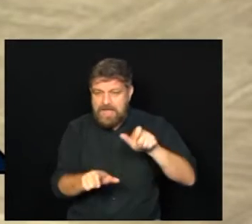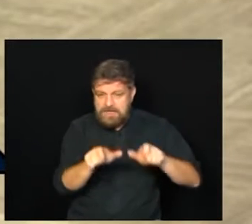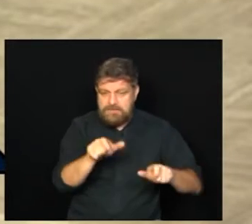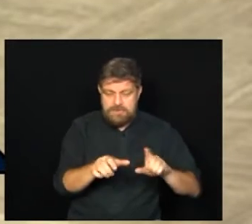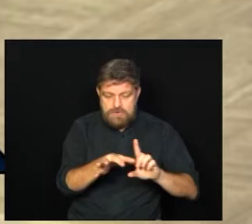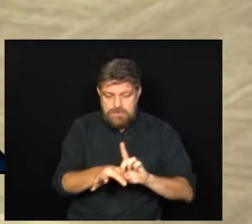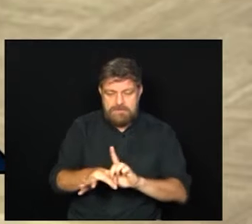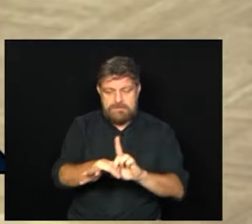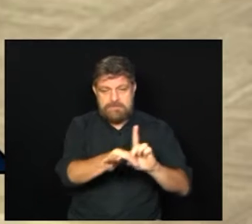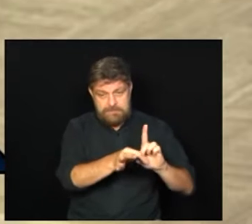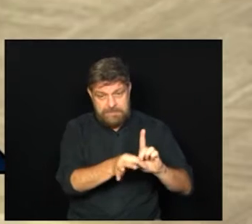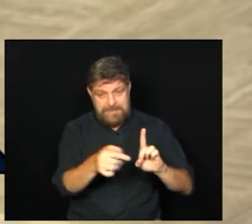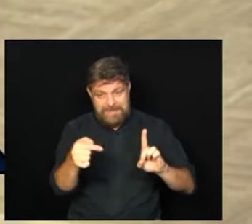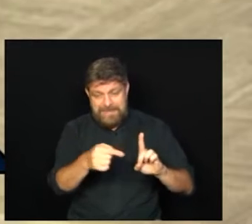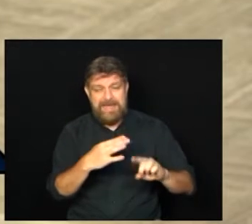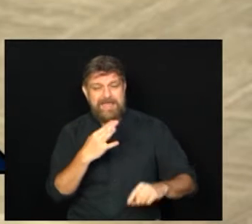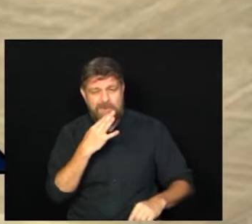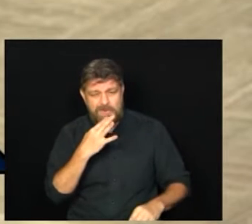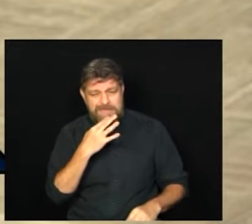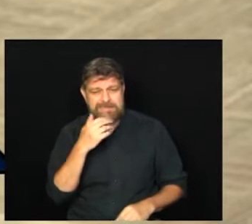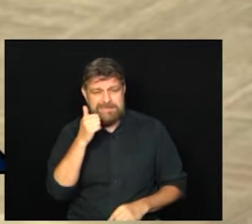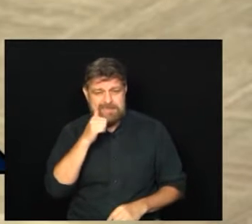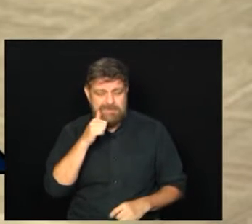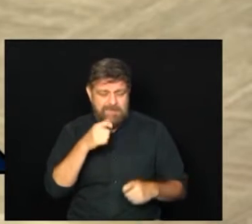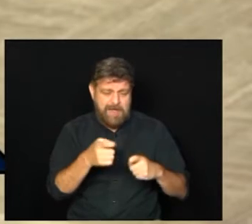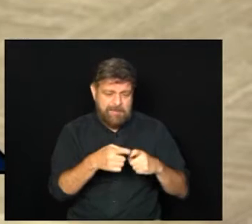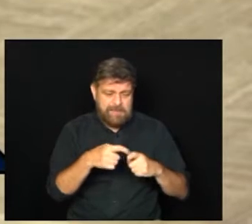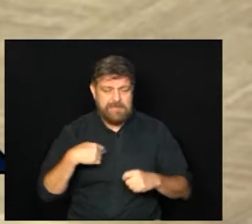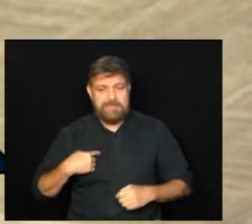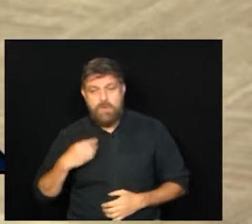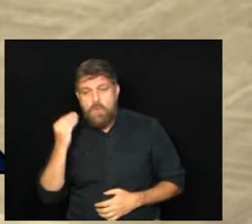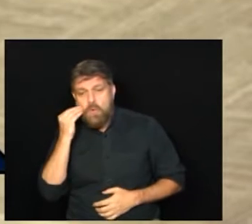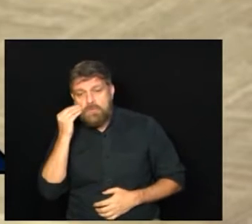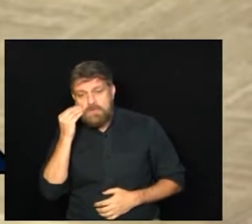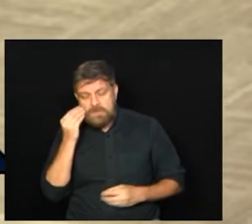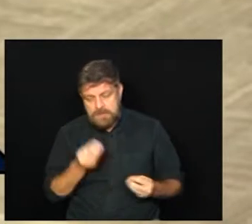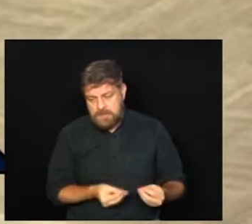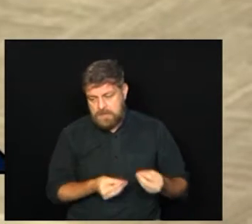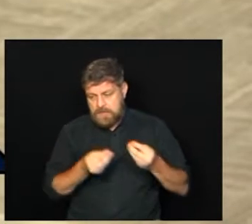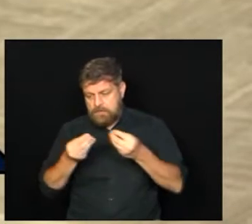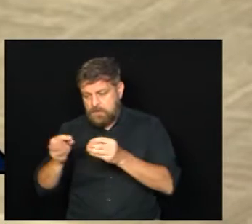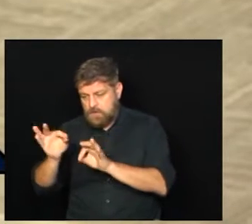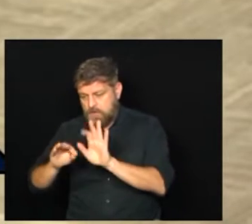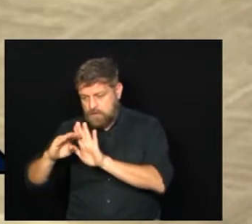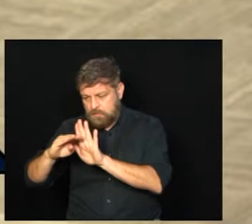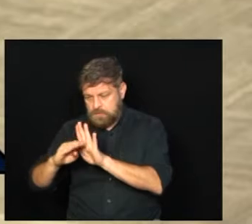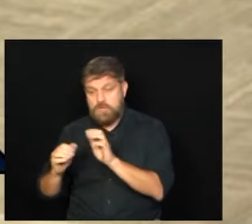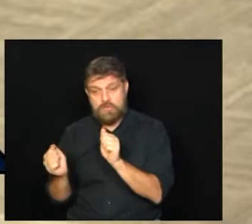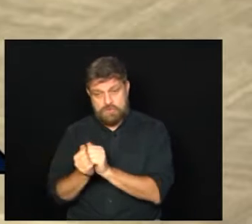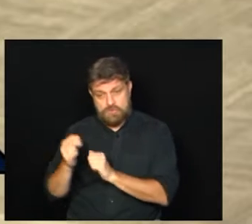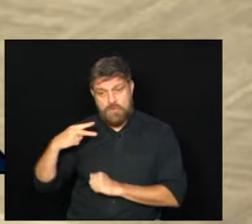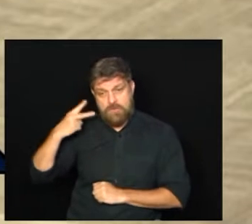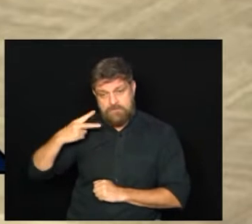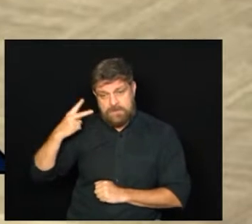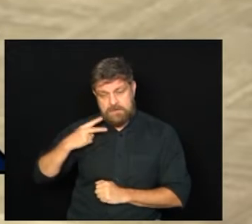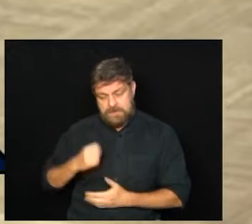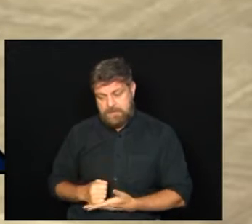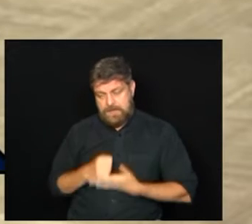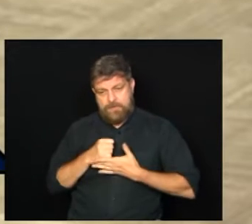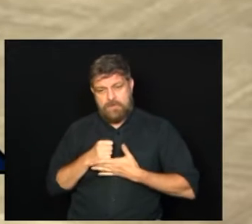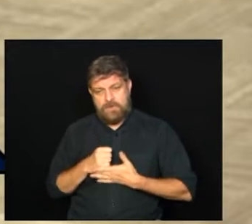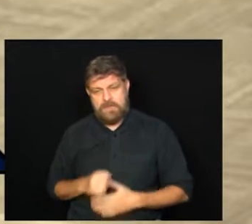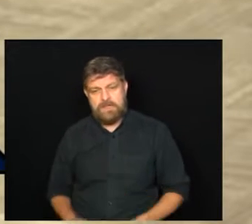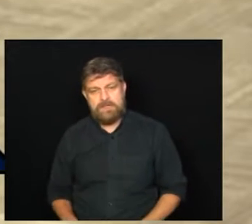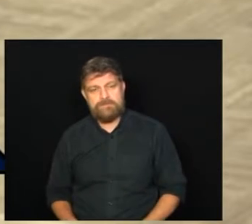da região. E a gente teve, então, a oportunidade de apresentar o projeto junto com outros vereadores que me acompanharam.